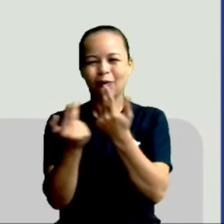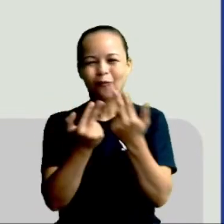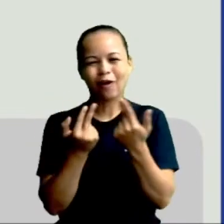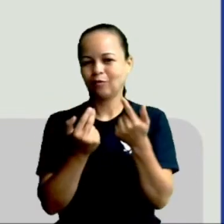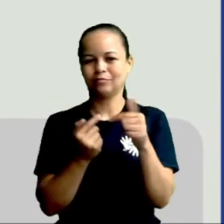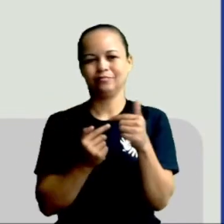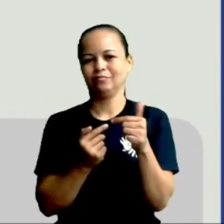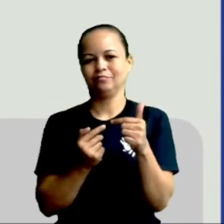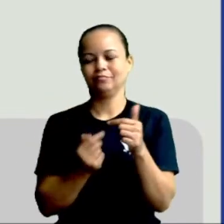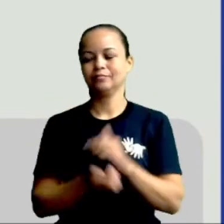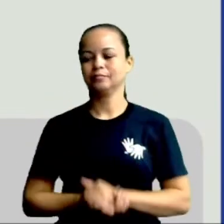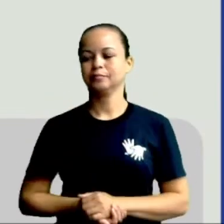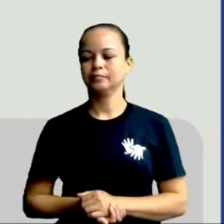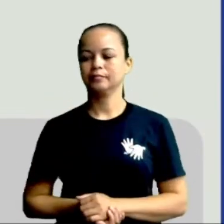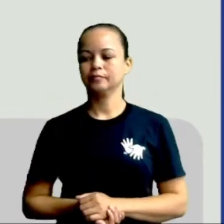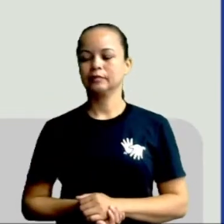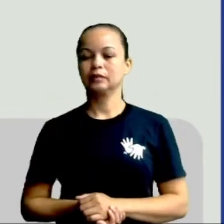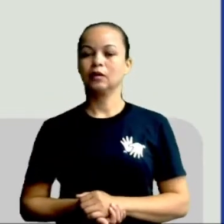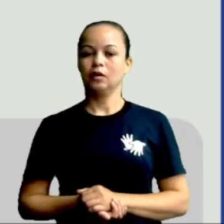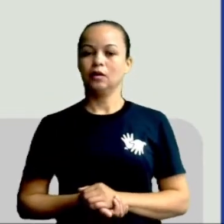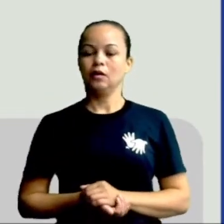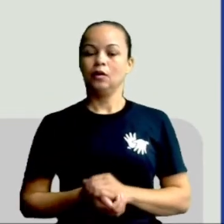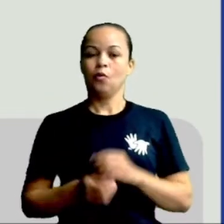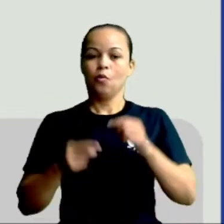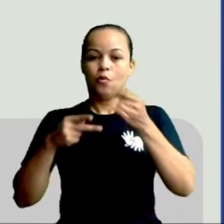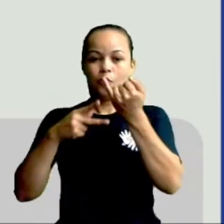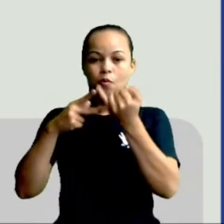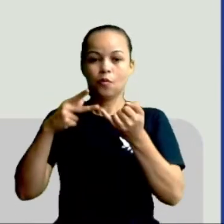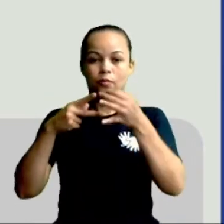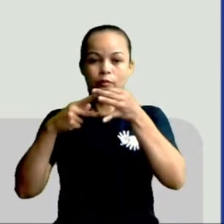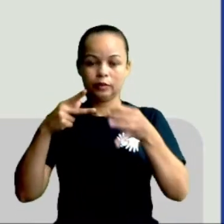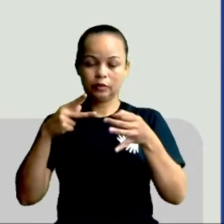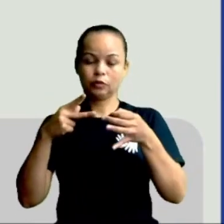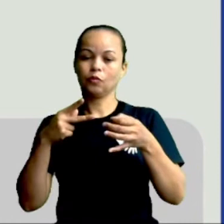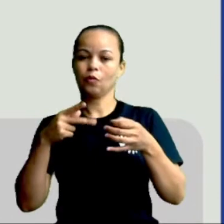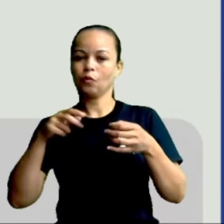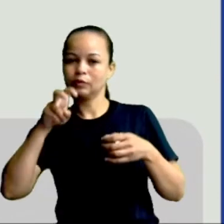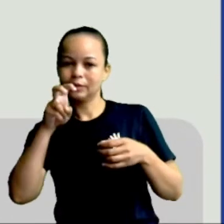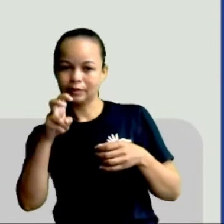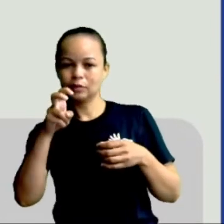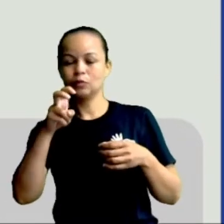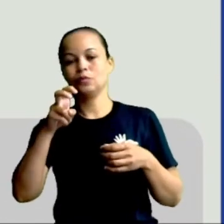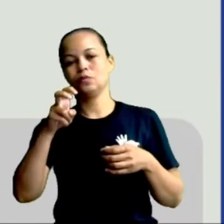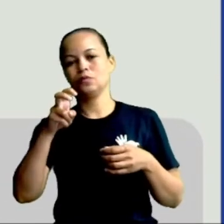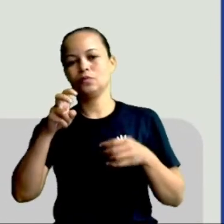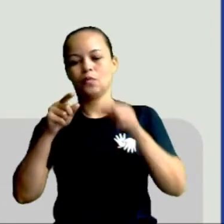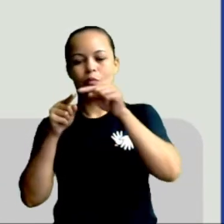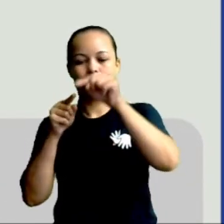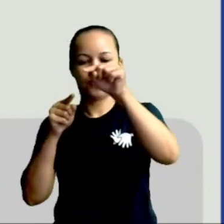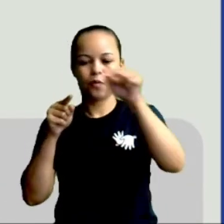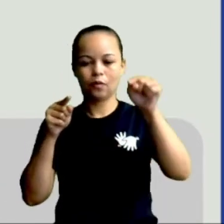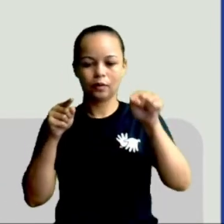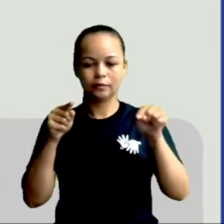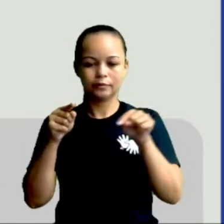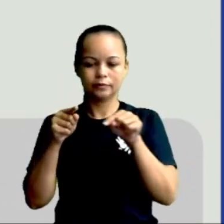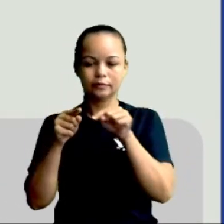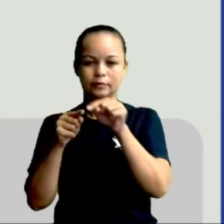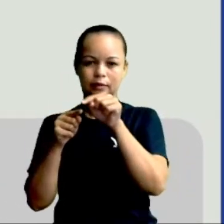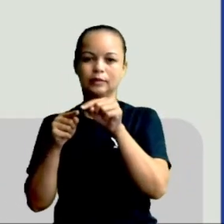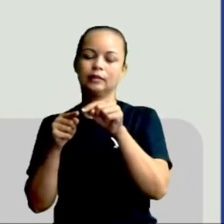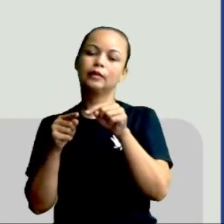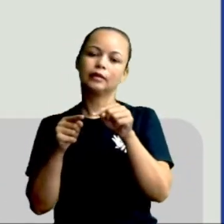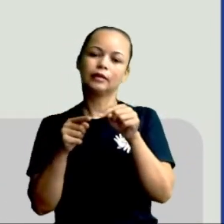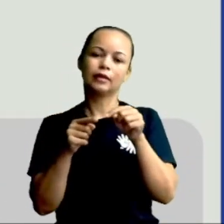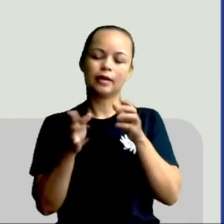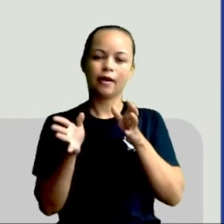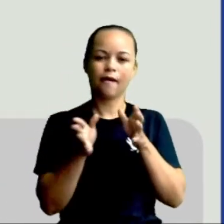tá certo? Um polígono com 5 lados. Primeiro é um polígono com 5 lados